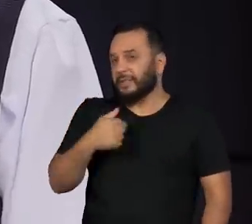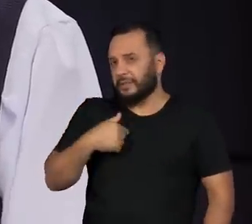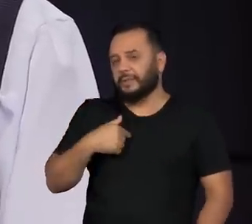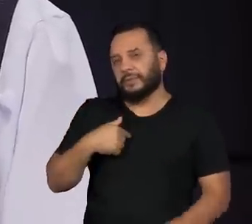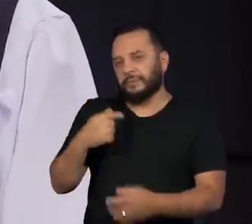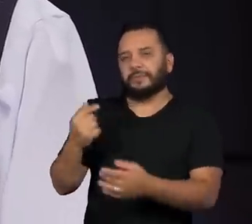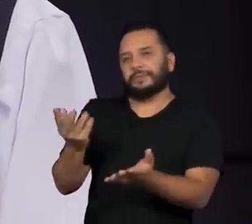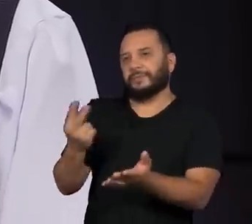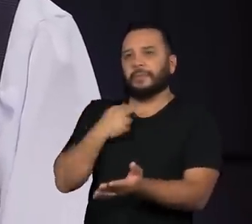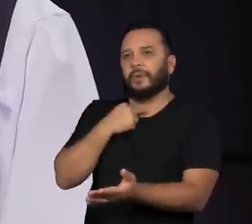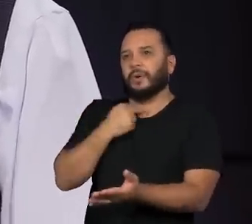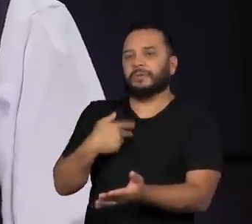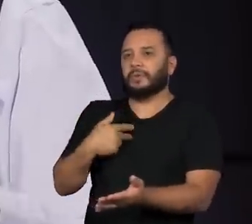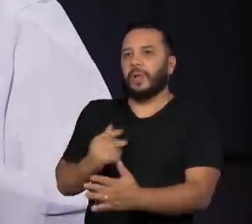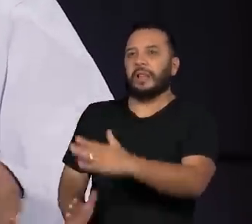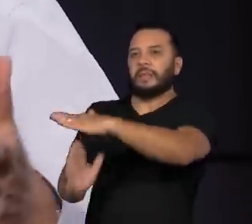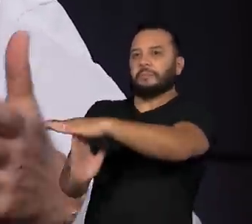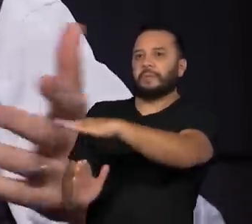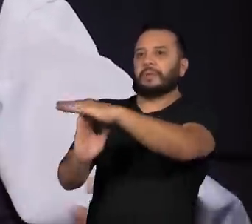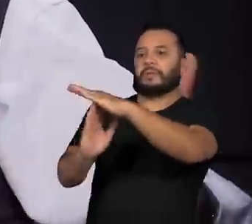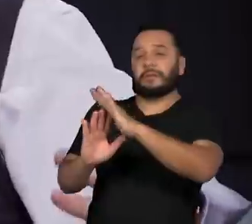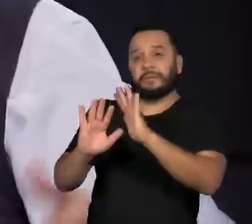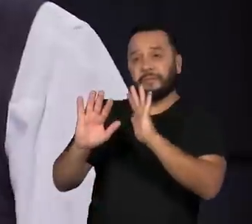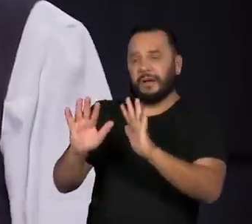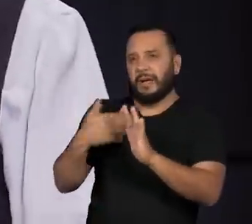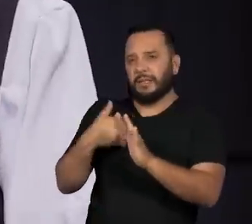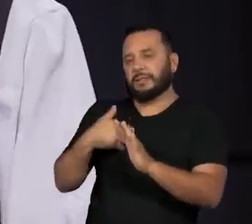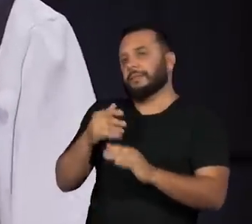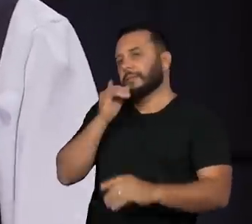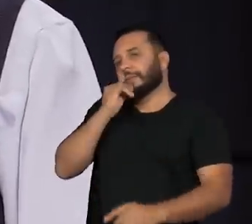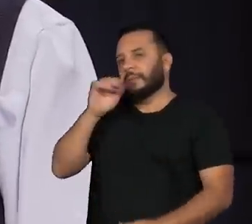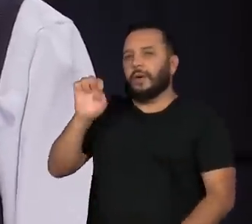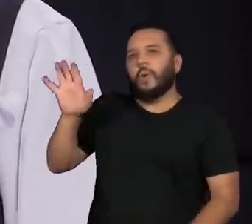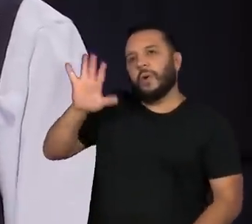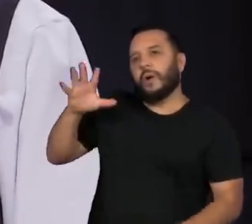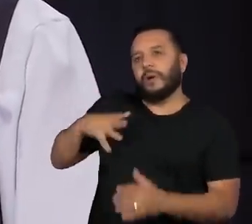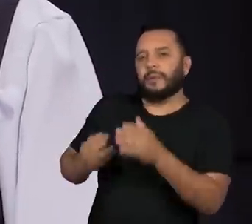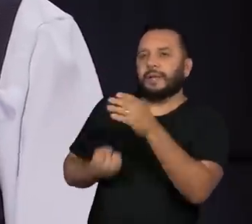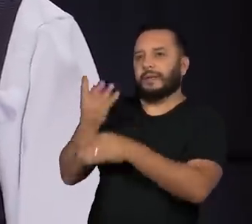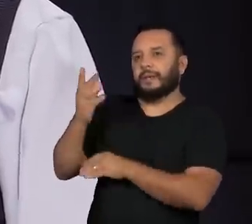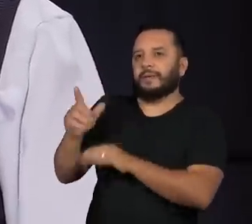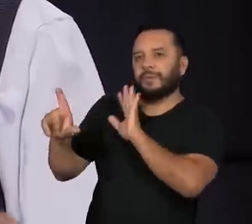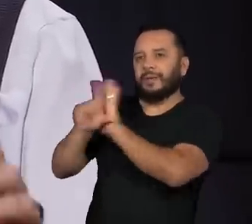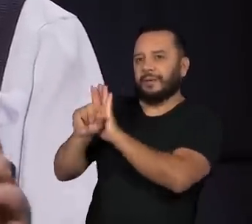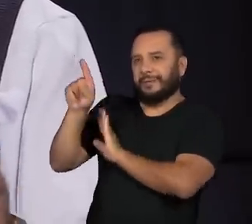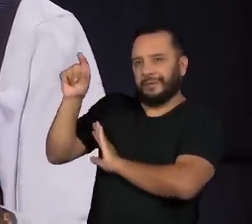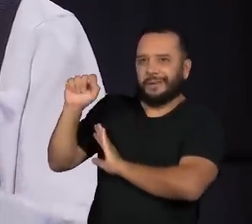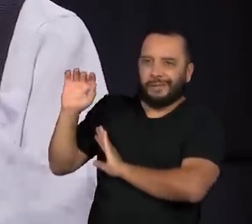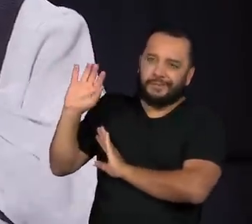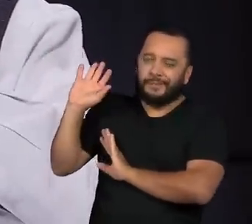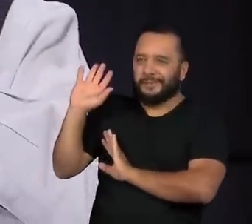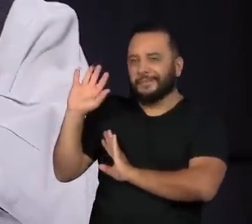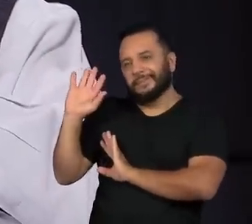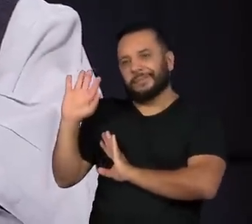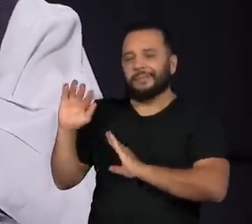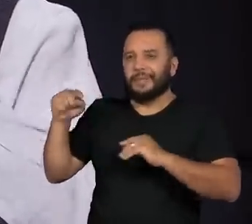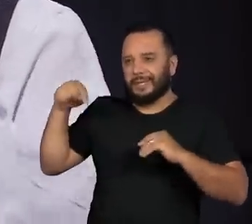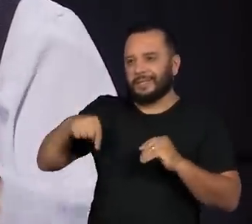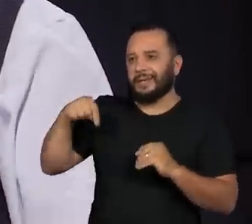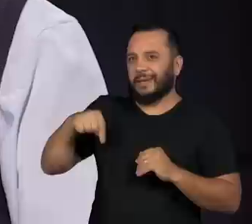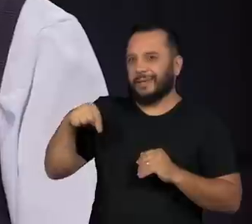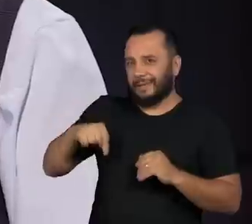por limites a isso certamente uma regulação em ah Europa tá tentando fazer coisas desse tipo mas eu acho que existem algumas algumas